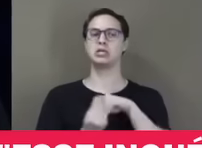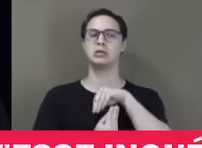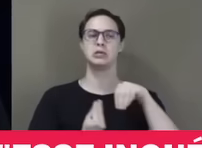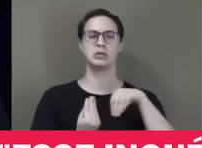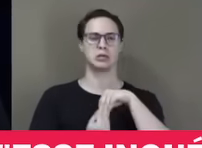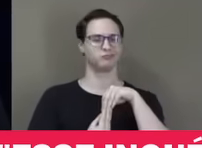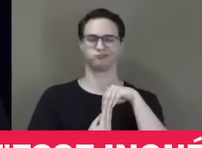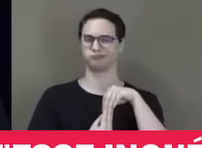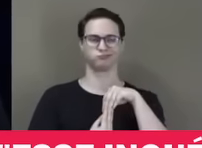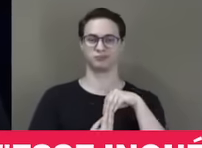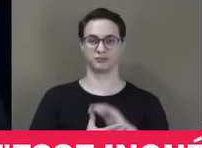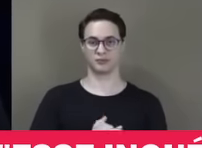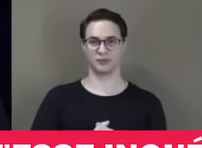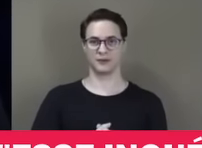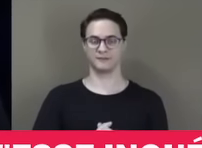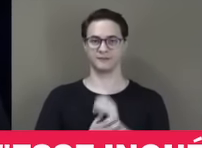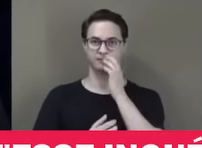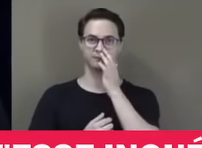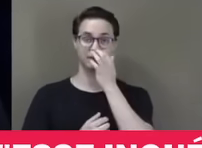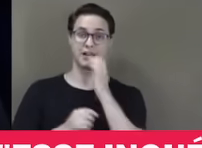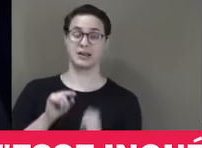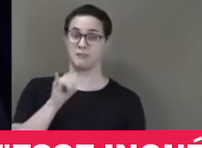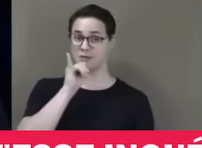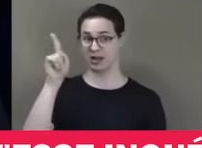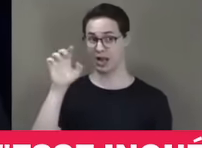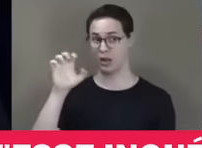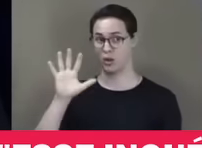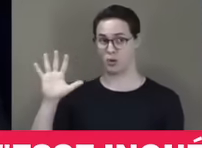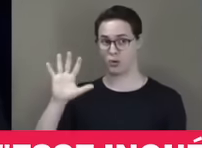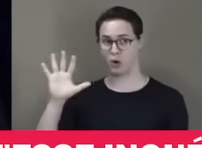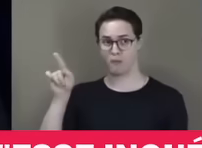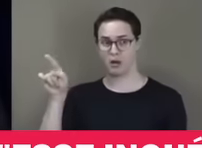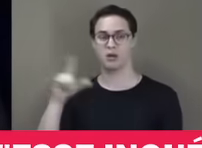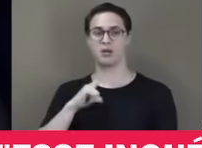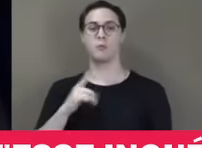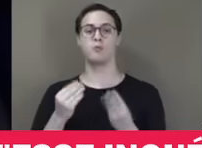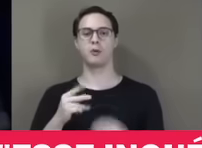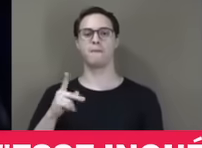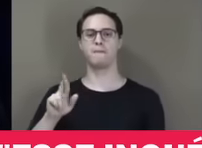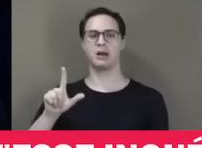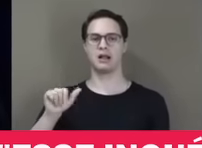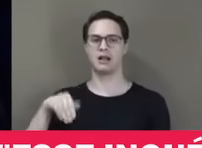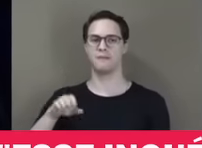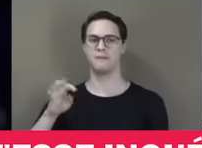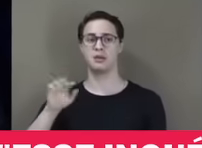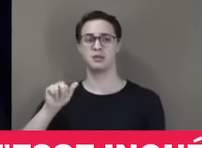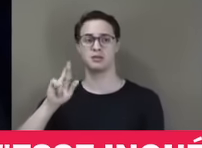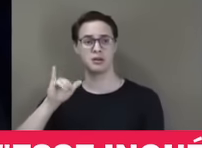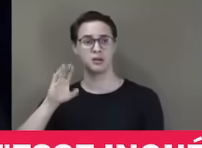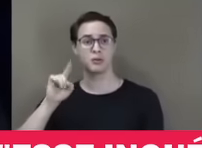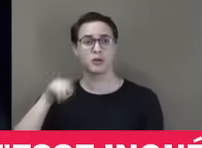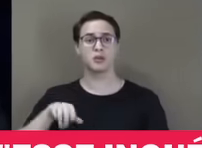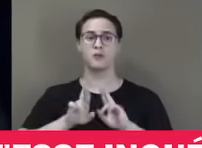sistemas. Tribunal Constitucional com mandato na Europa tem uma lógica que é diferente da nossa. E eu